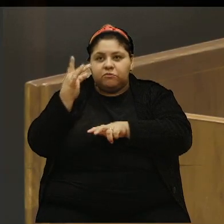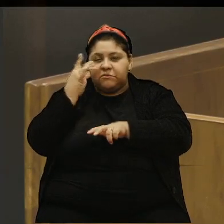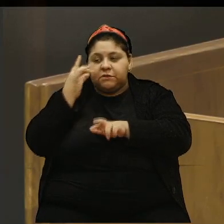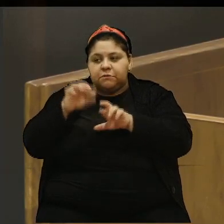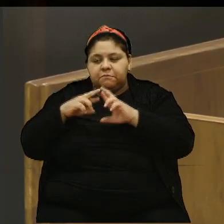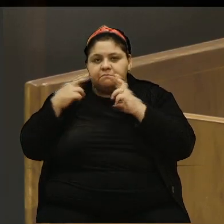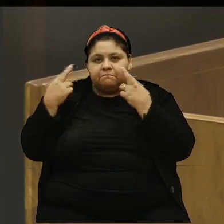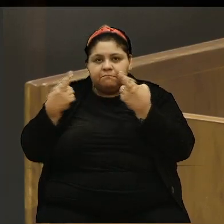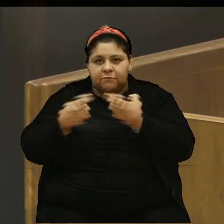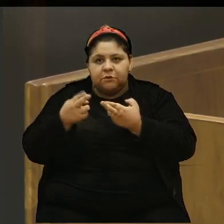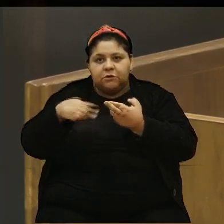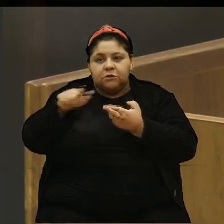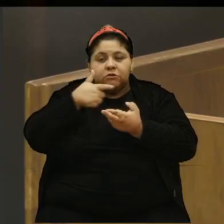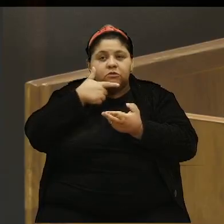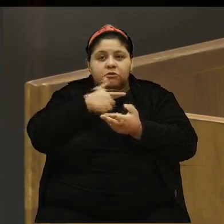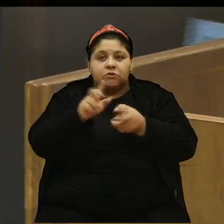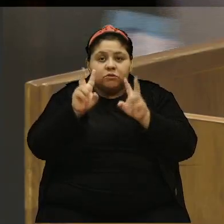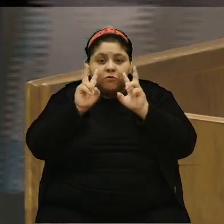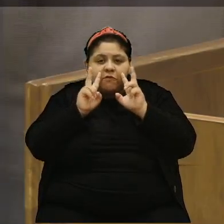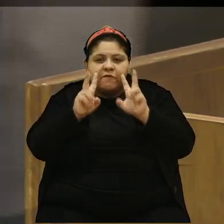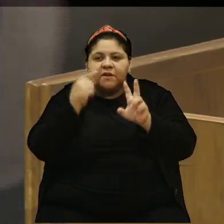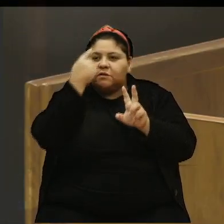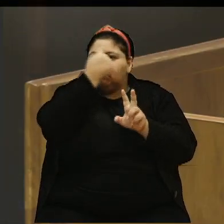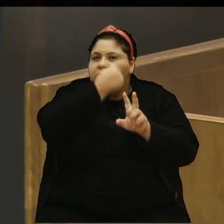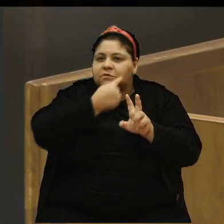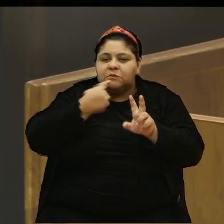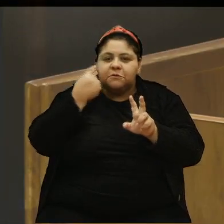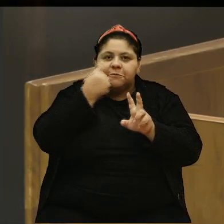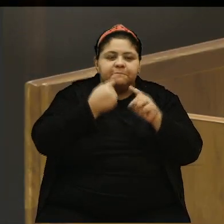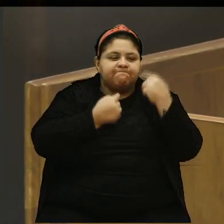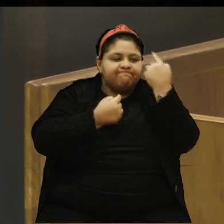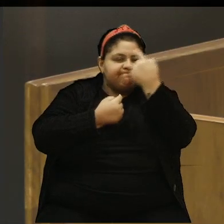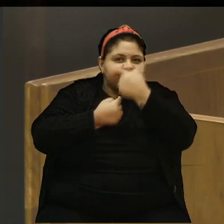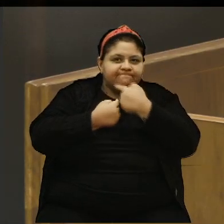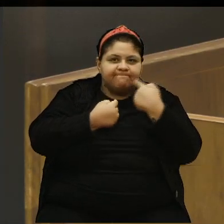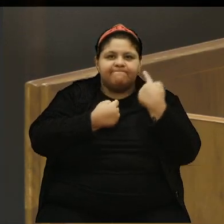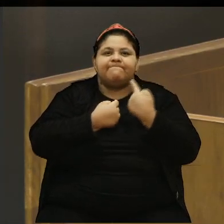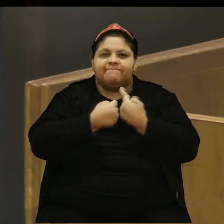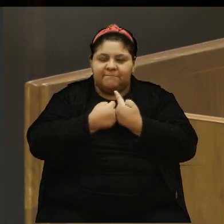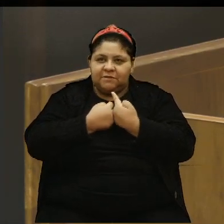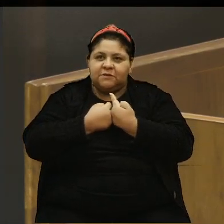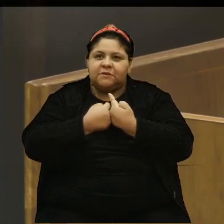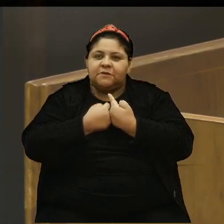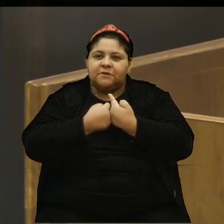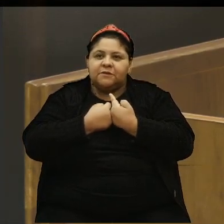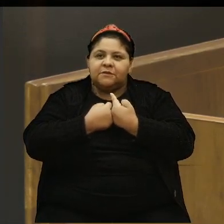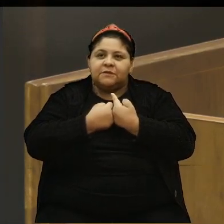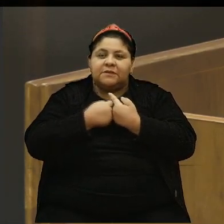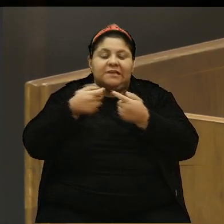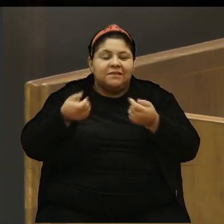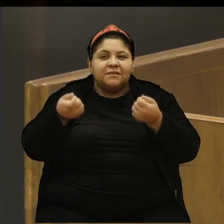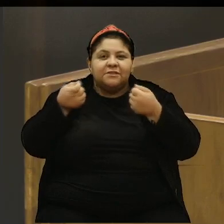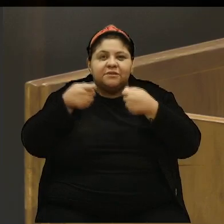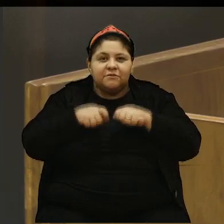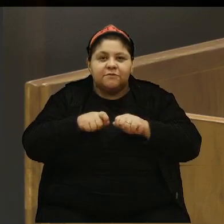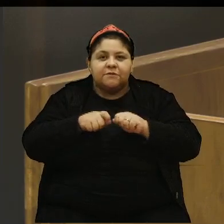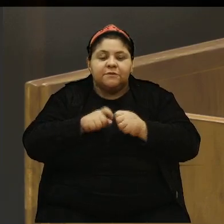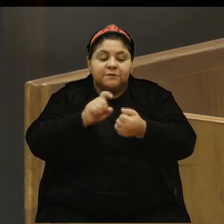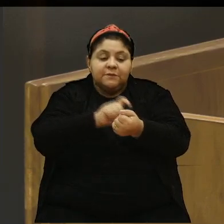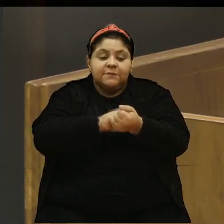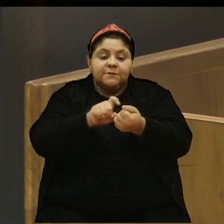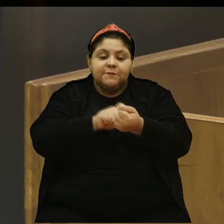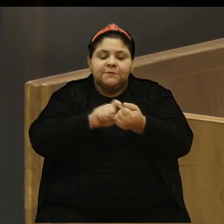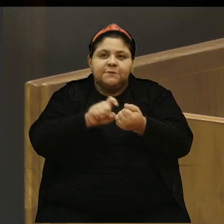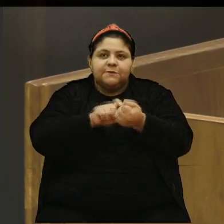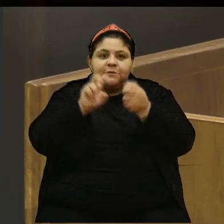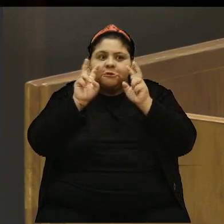reunião, e a gente conseguia ver no semblante deles, colegas vereadores que estavam lá presentes, a necessidade, o anseio de um olhar